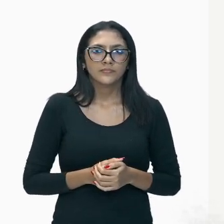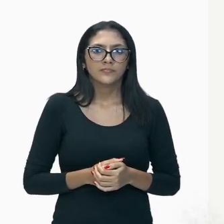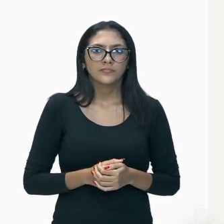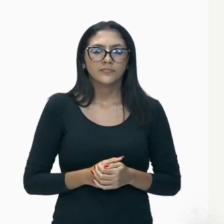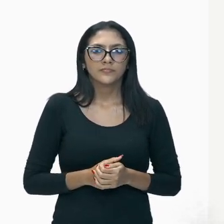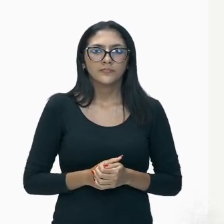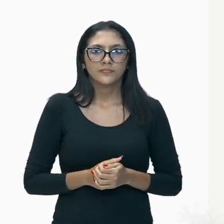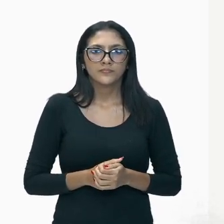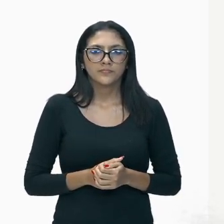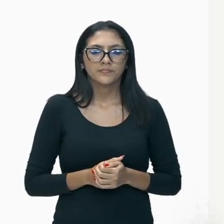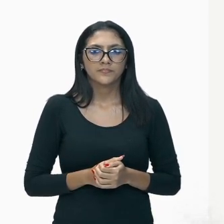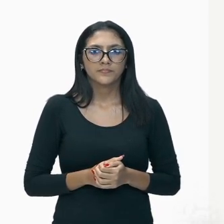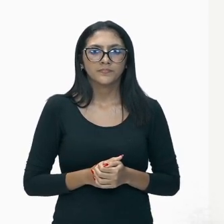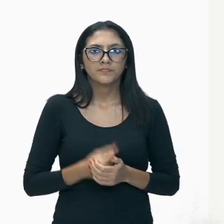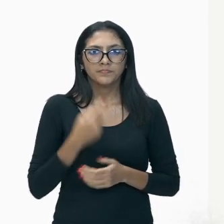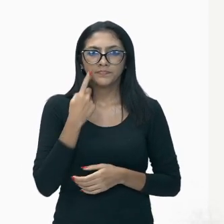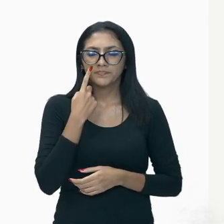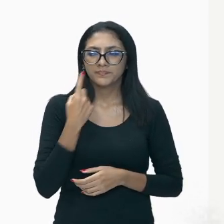Vejam.